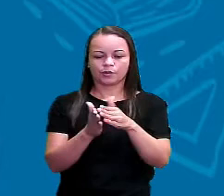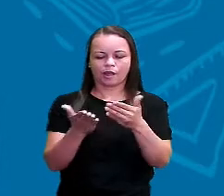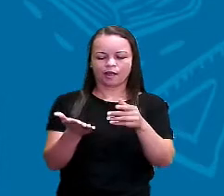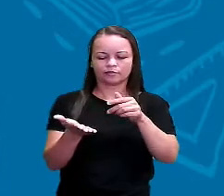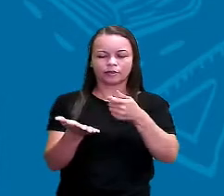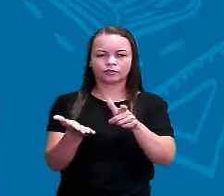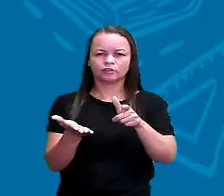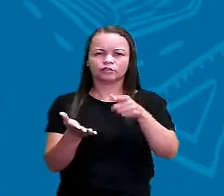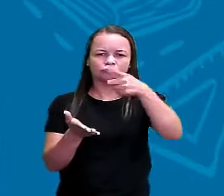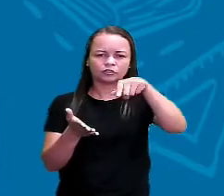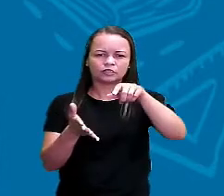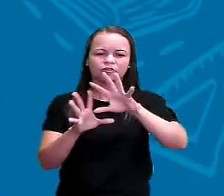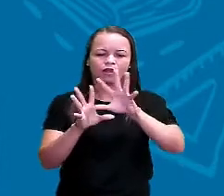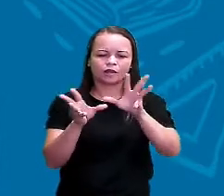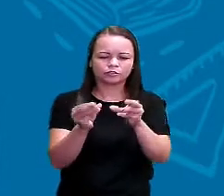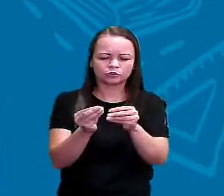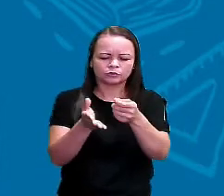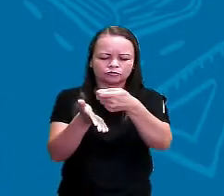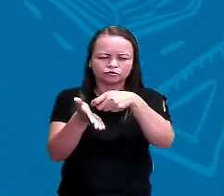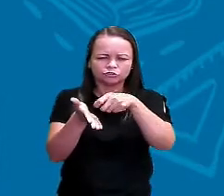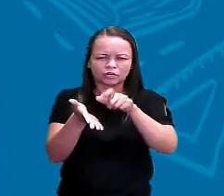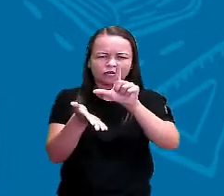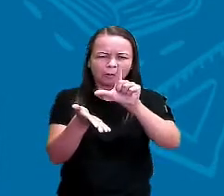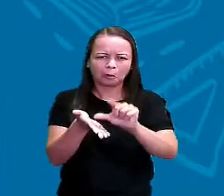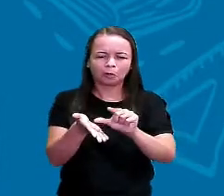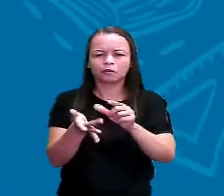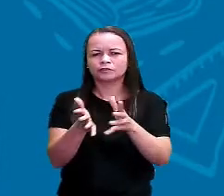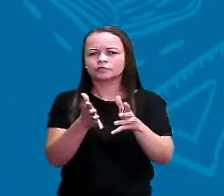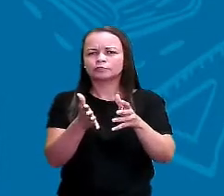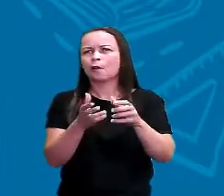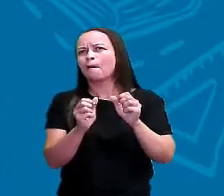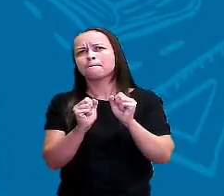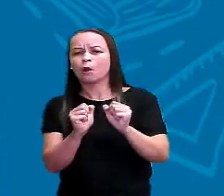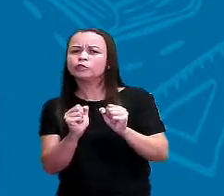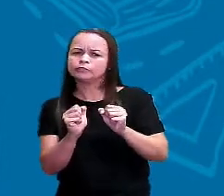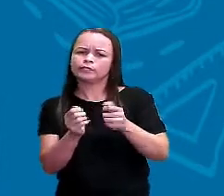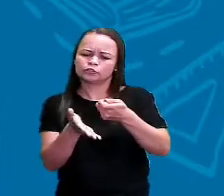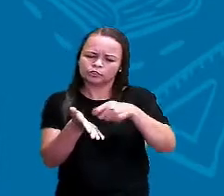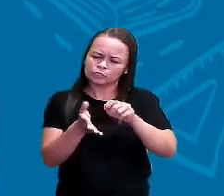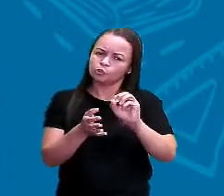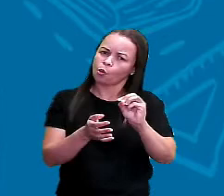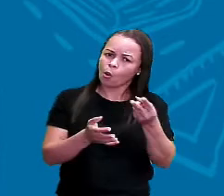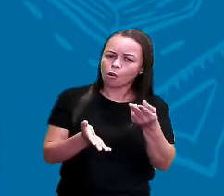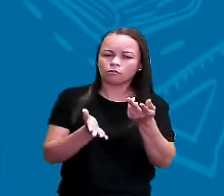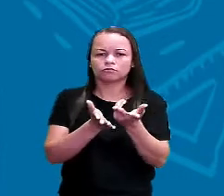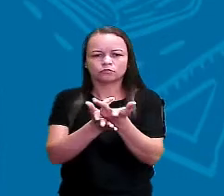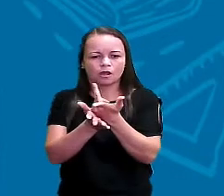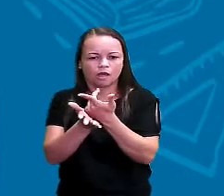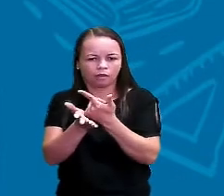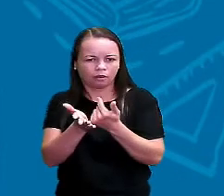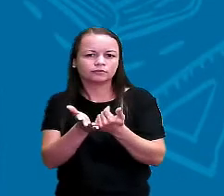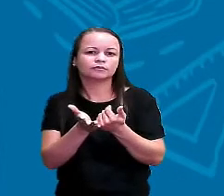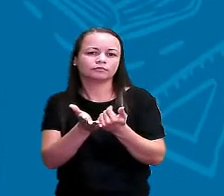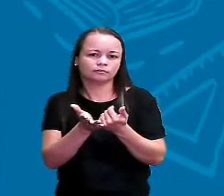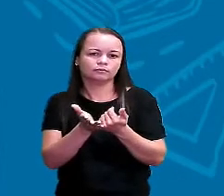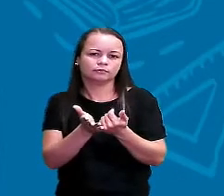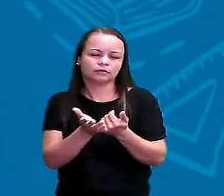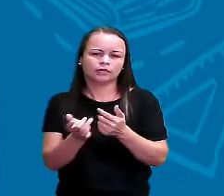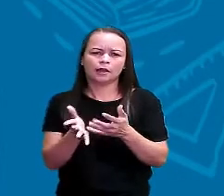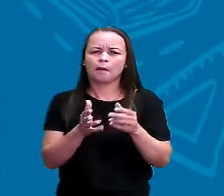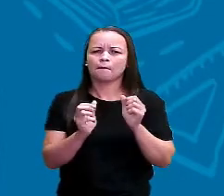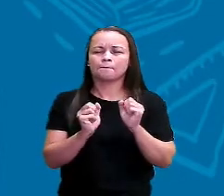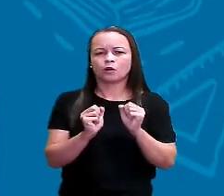do que você aprendeu na aula de hoje. Não precisa ser escrito. Pode ser um desenho, certo? Pode ser